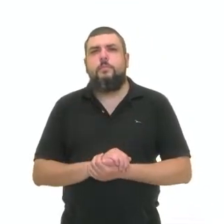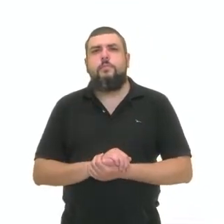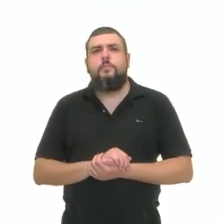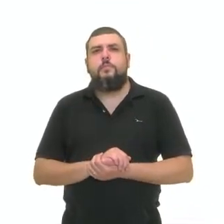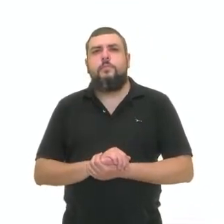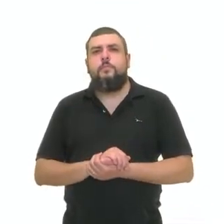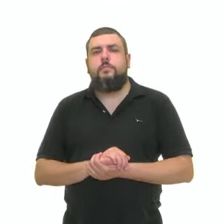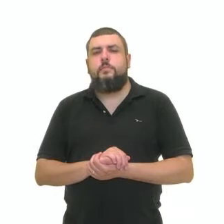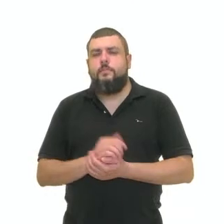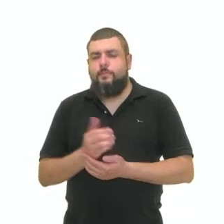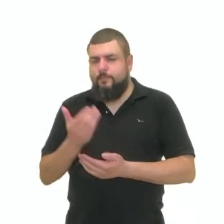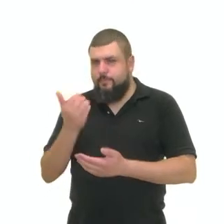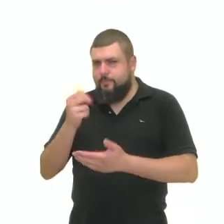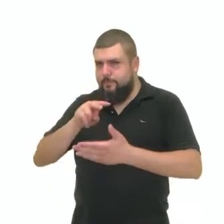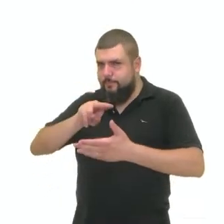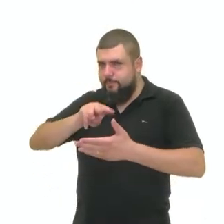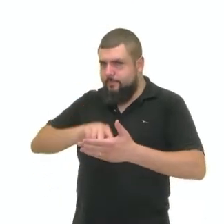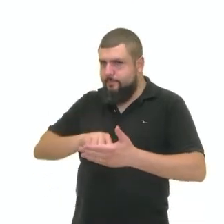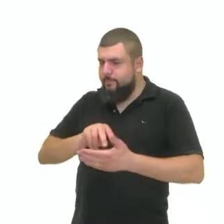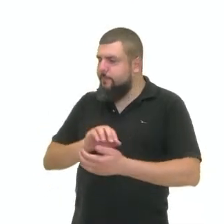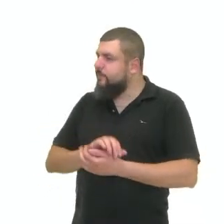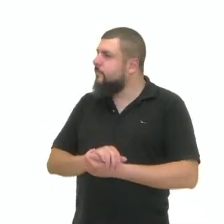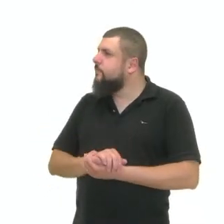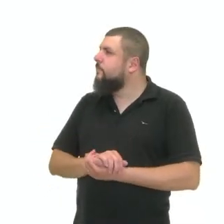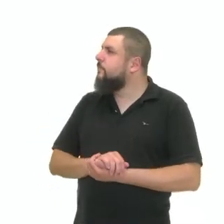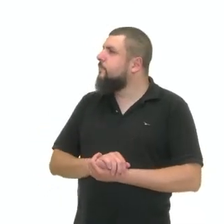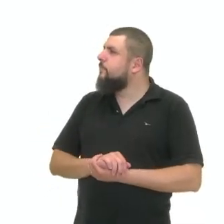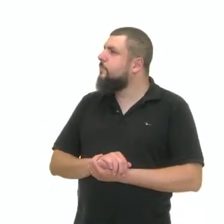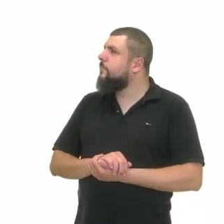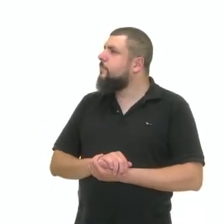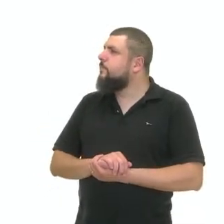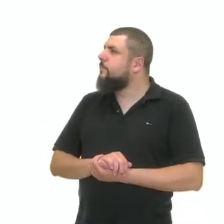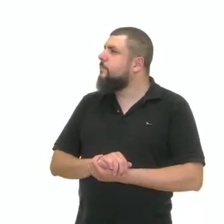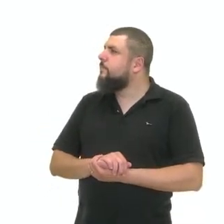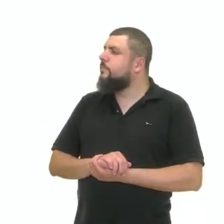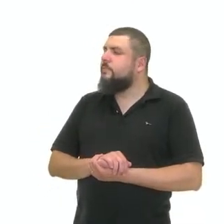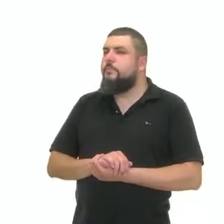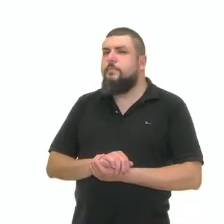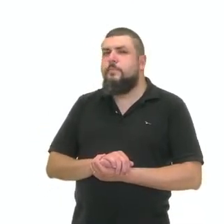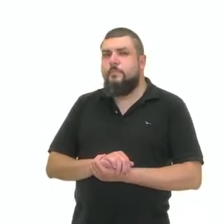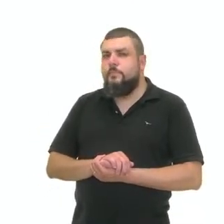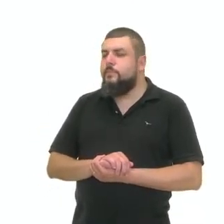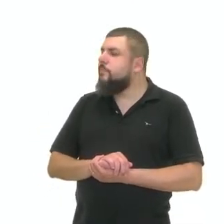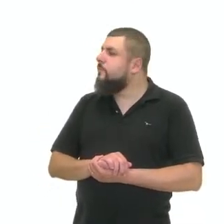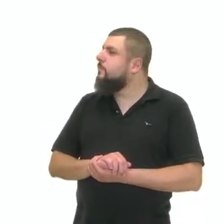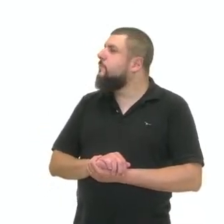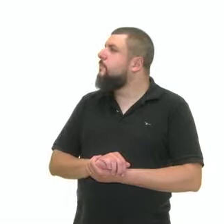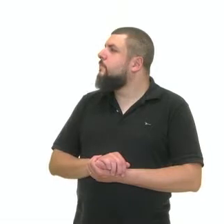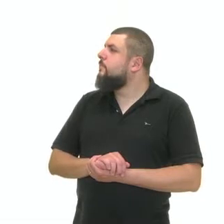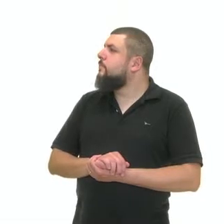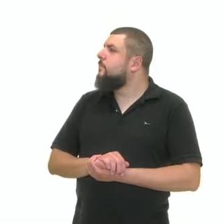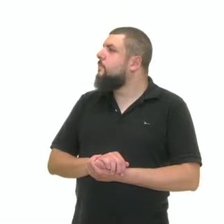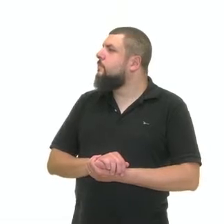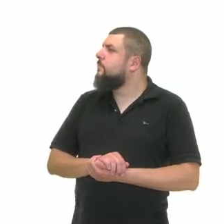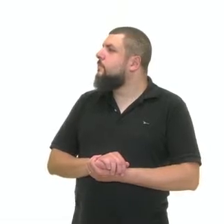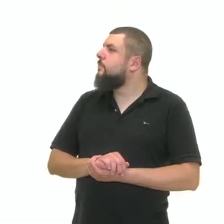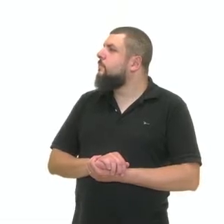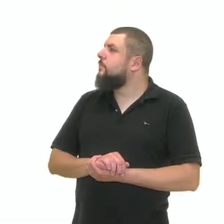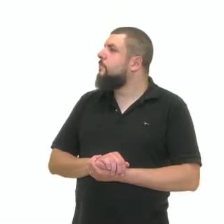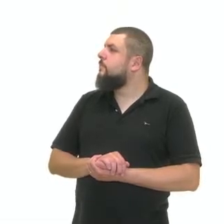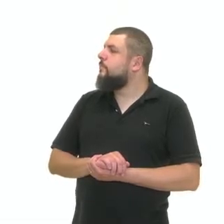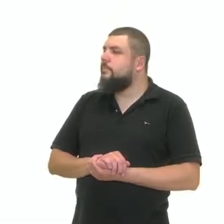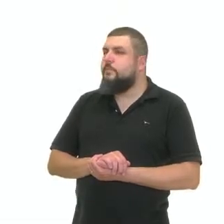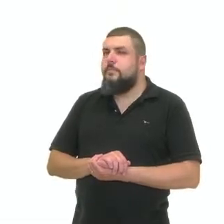Bem, duas Índias? Como assim? Na verdade, haveria sempre duas Índias durante a dominação britânica. A